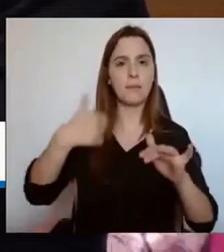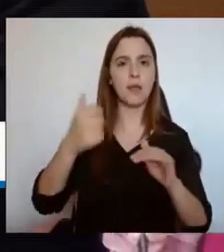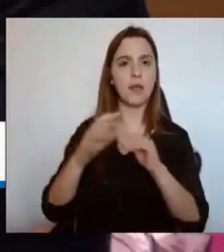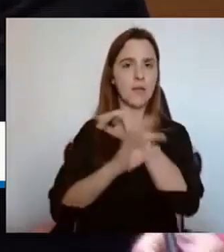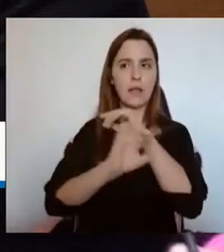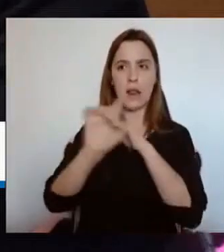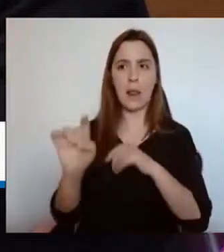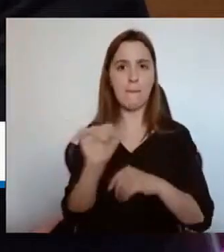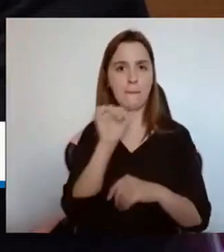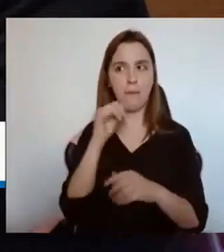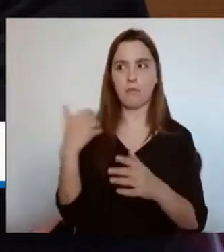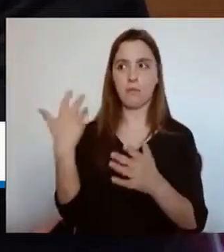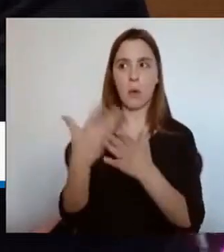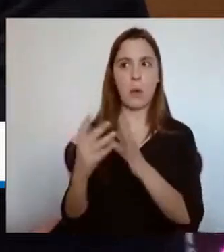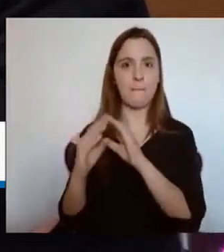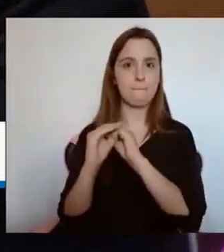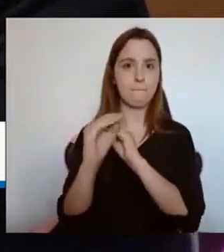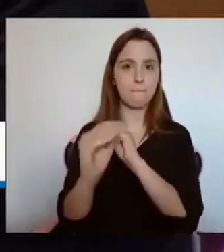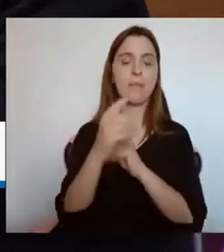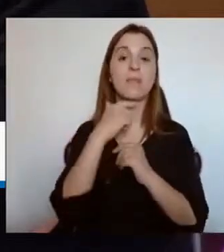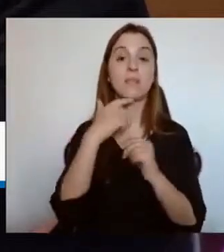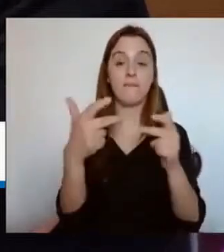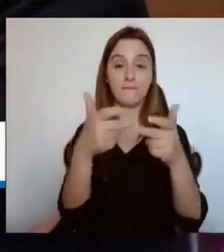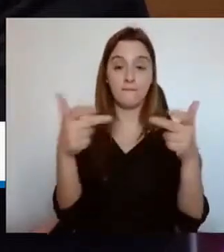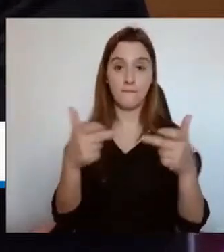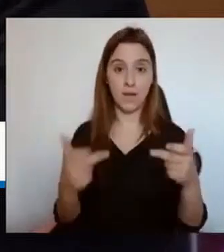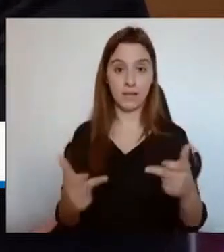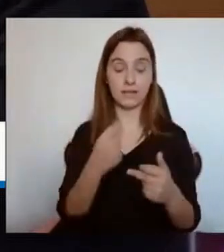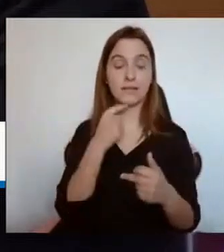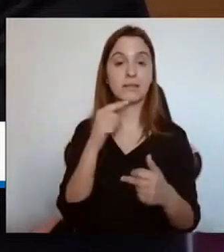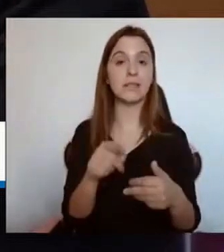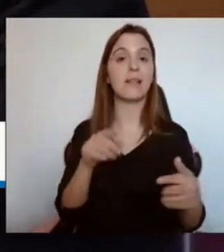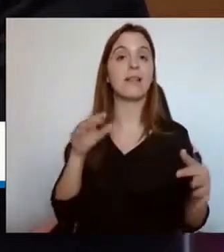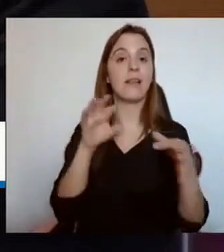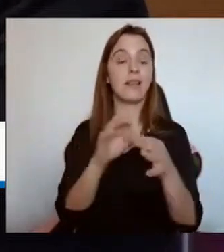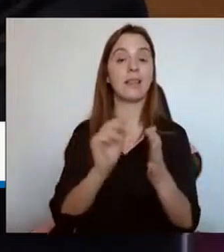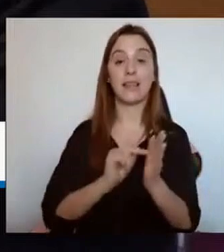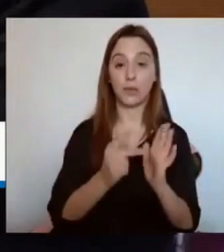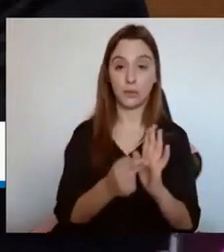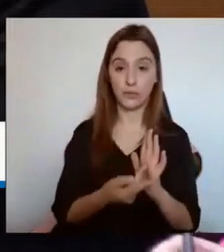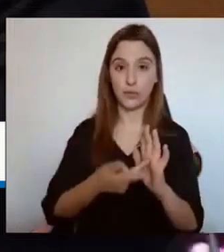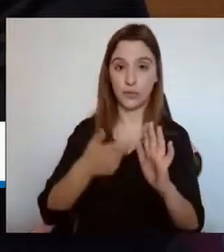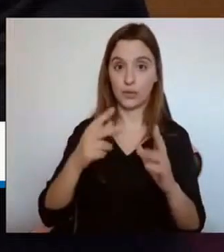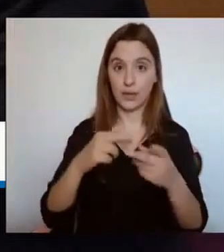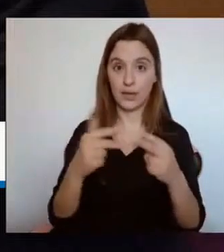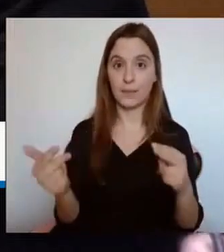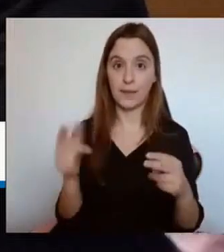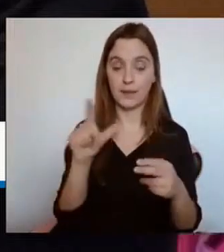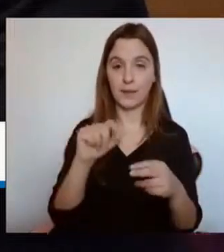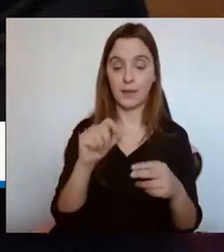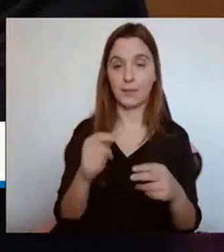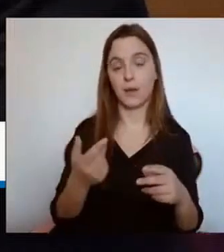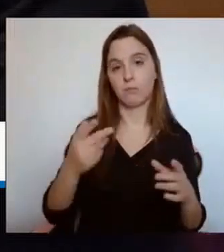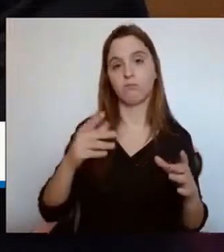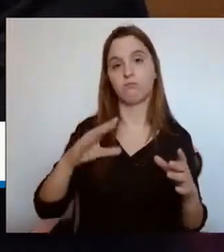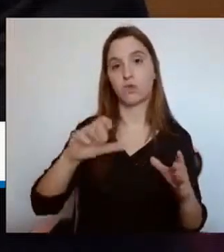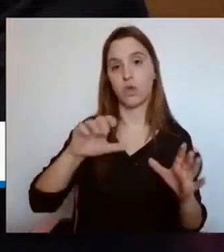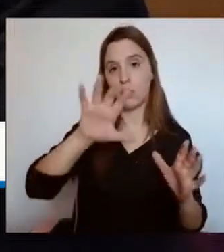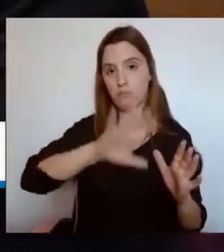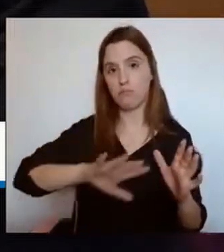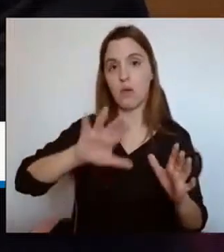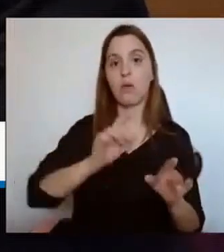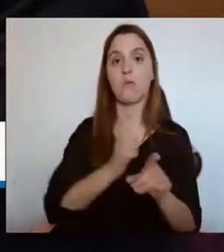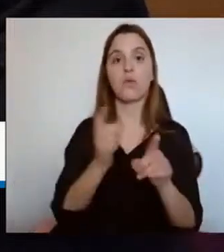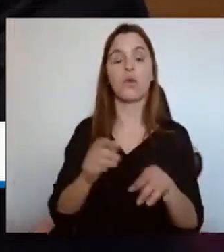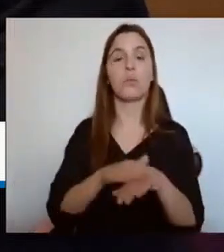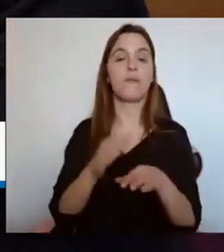que essas frases estão aí em relação à tecnologia na Câmara Municipal e no município, porque foi sempre a razão que foi